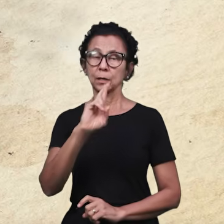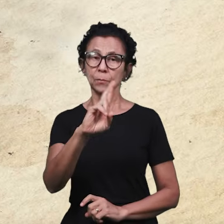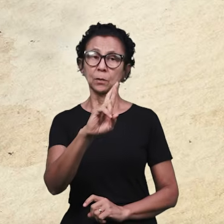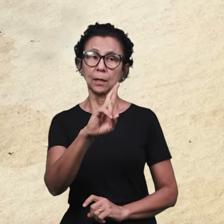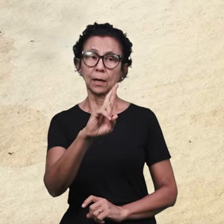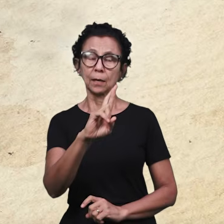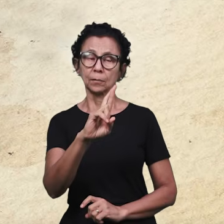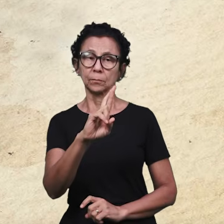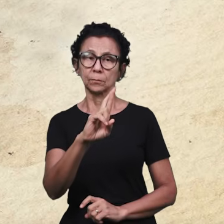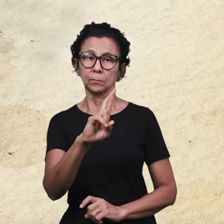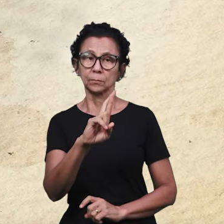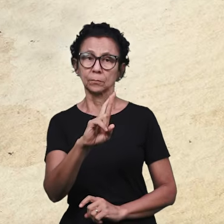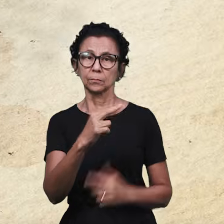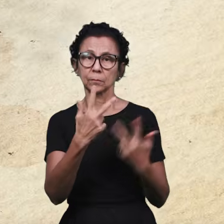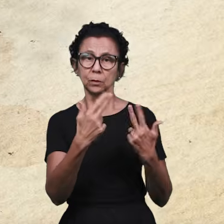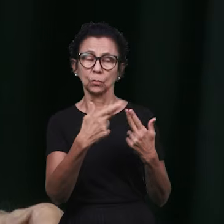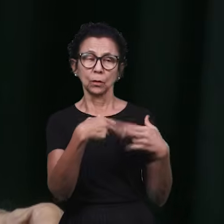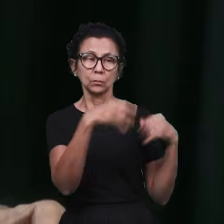dos seus ídolos.